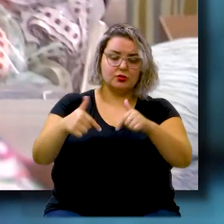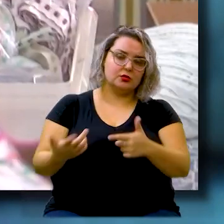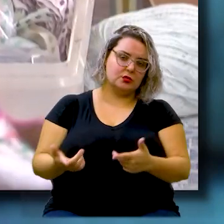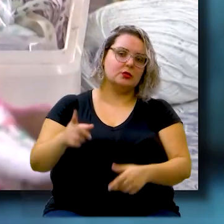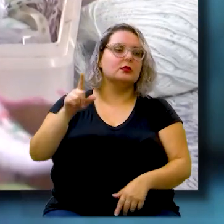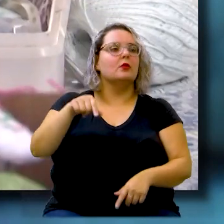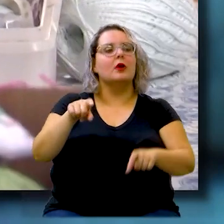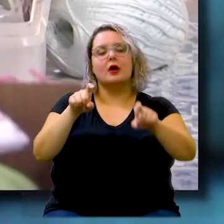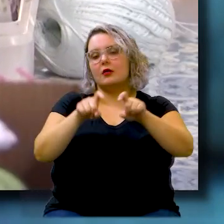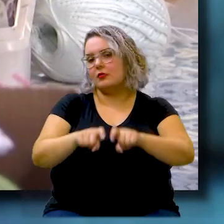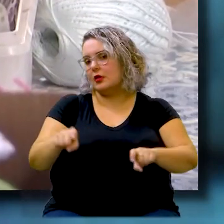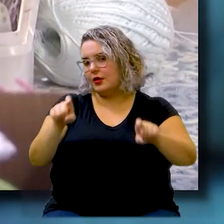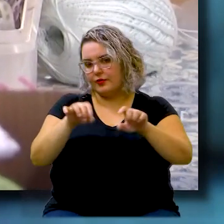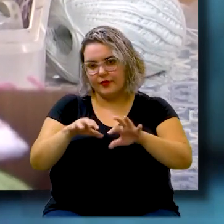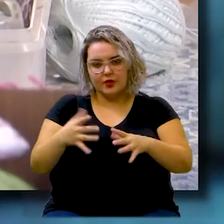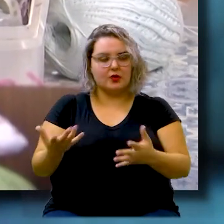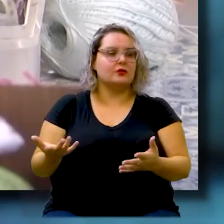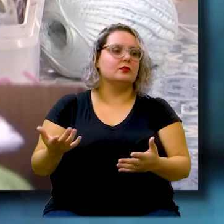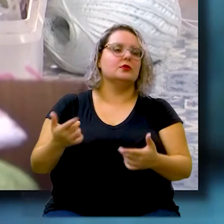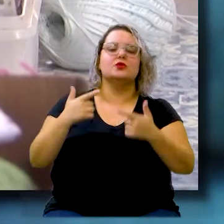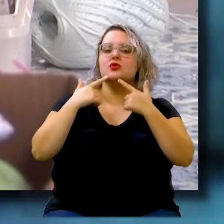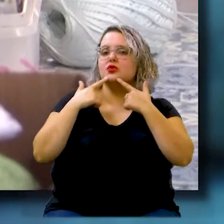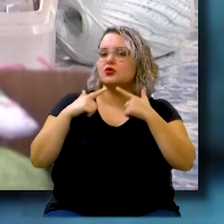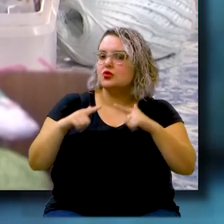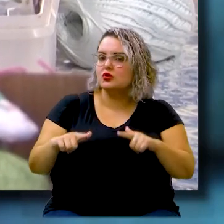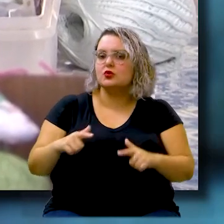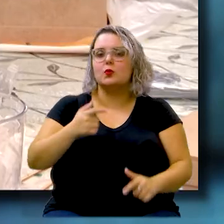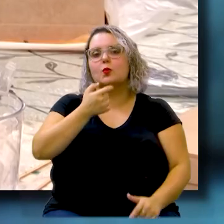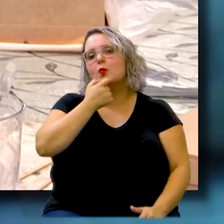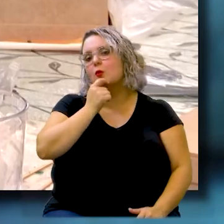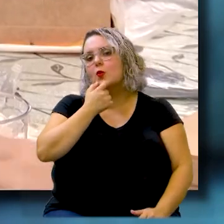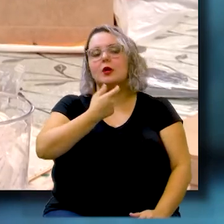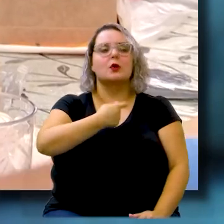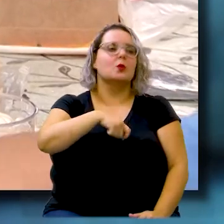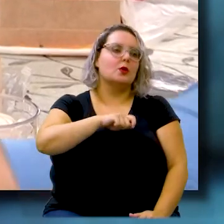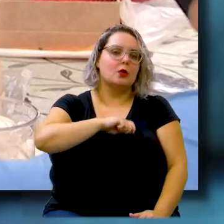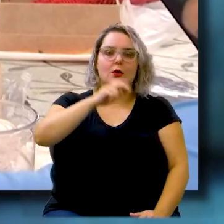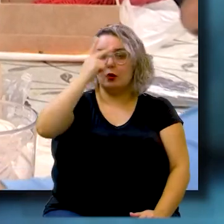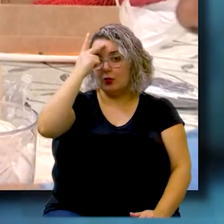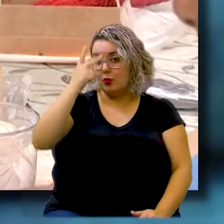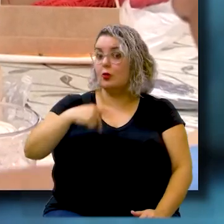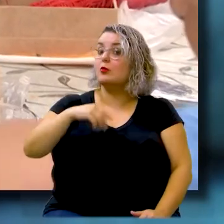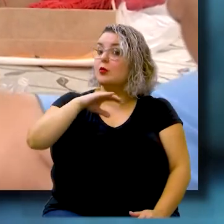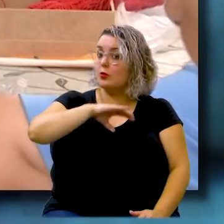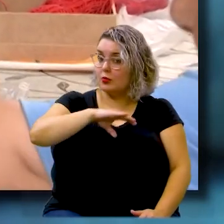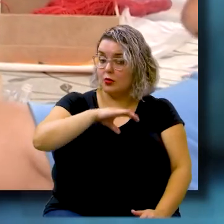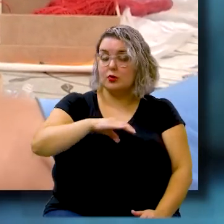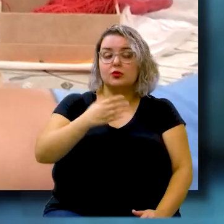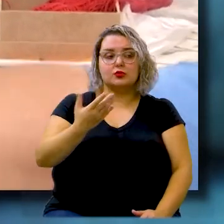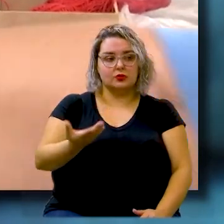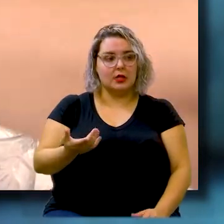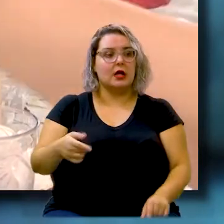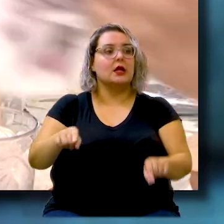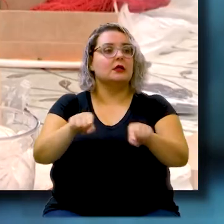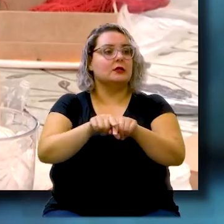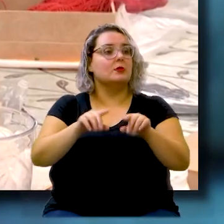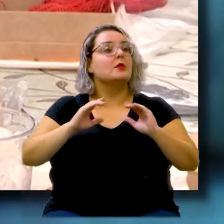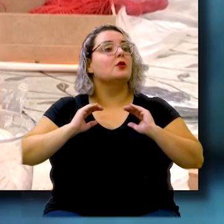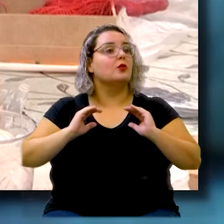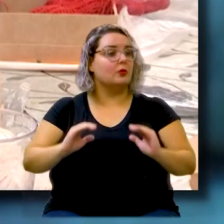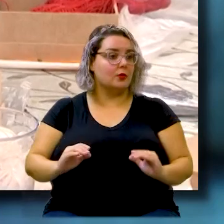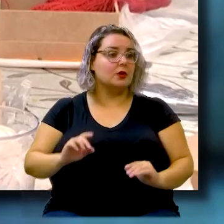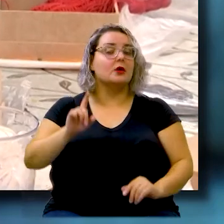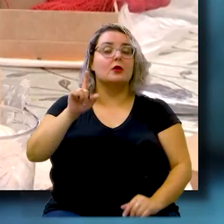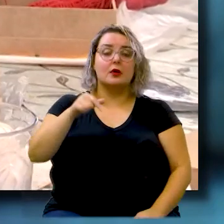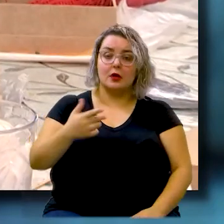questão da informática, a questão de línguas, né? O inglês, o espanhol, o próprio português, a questão comportamental,